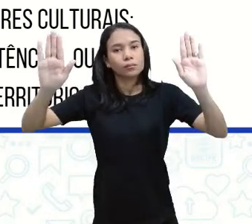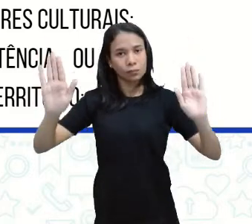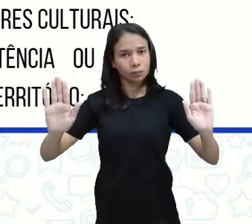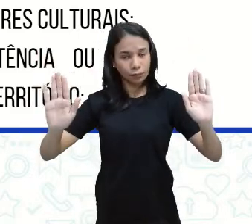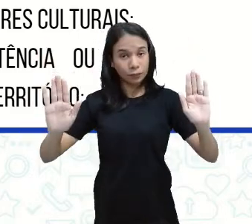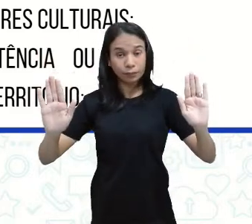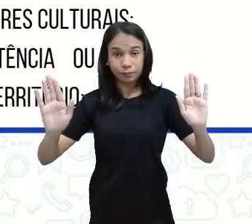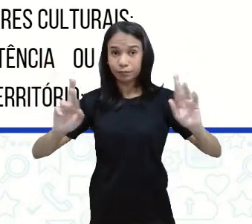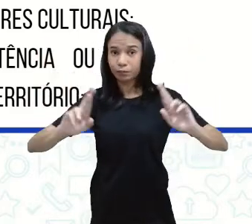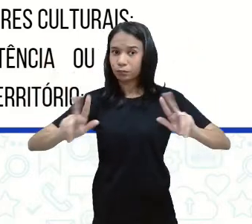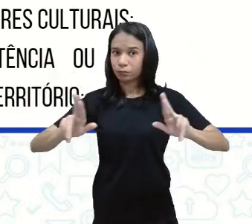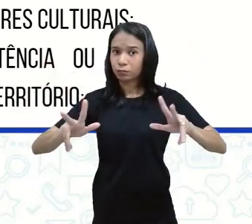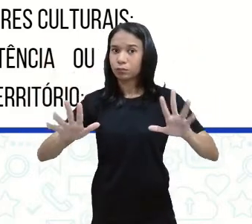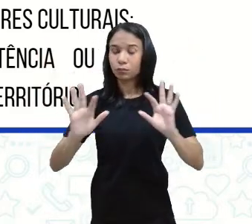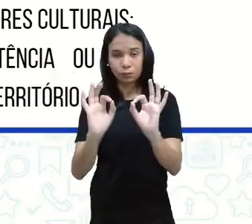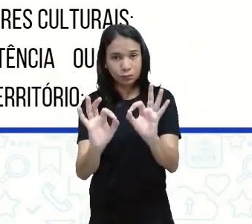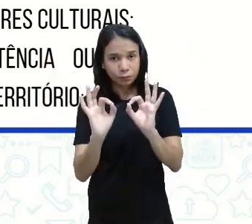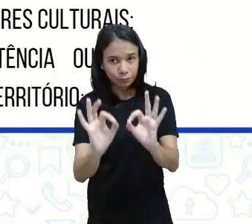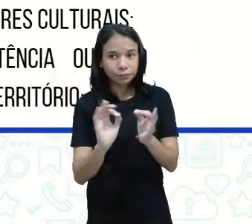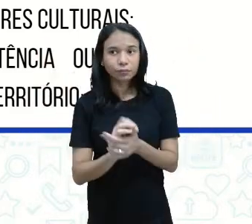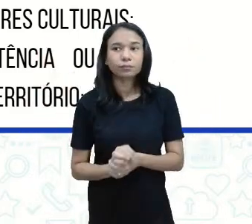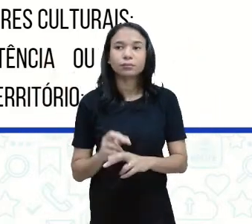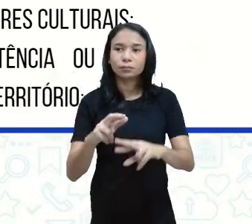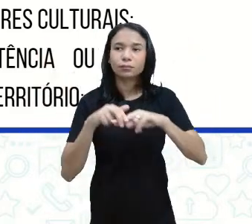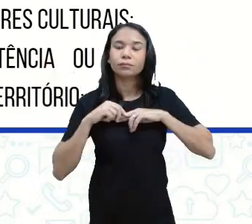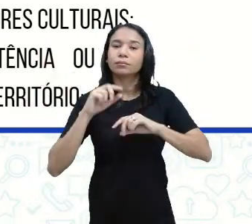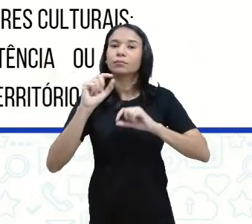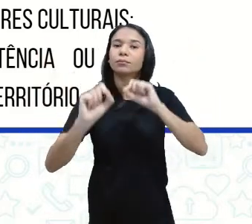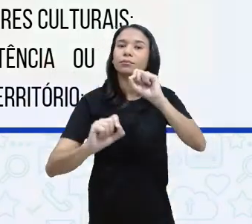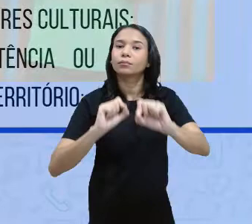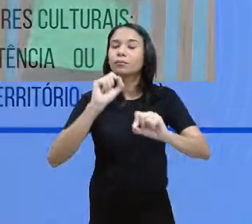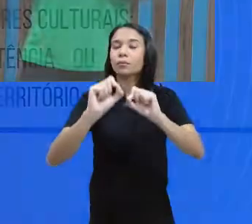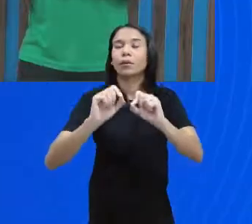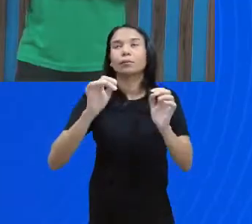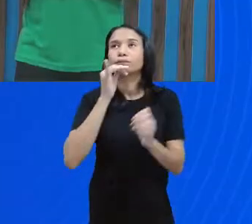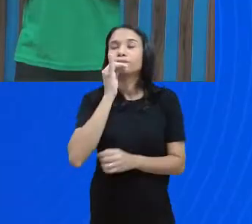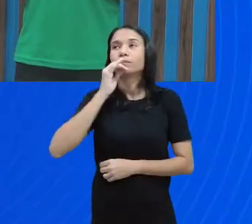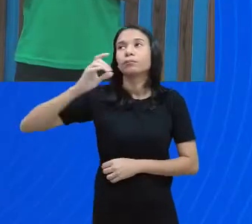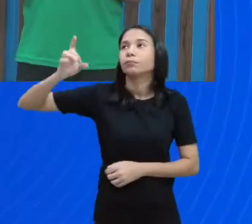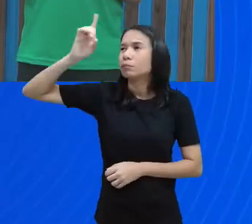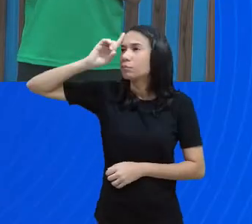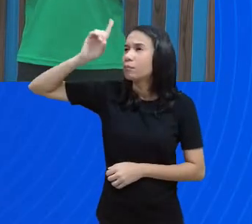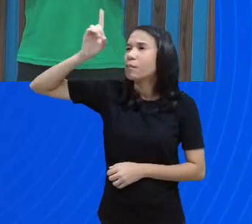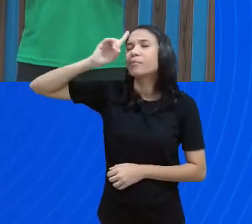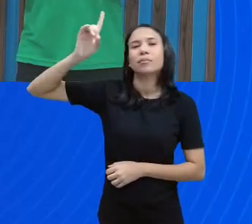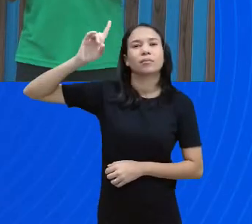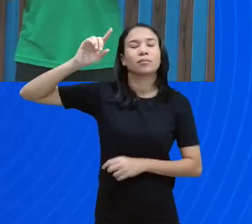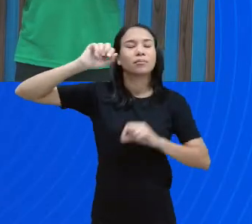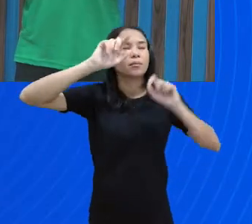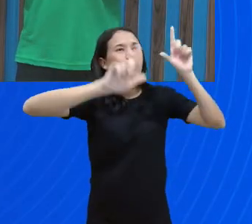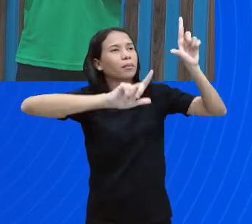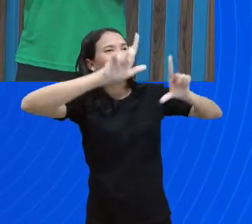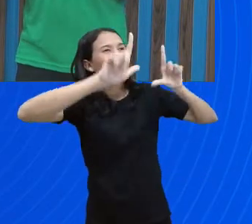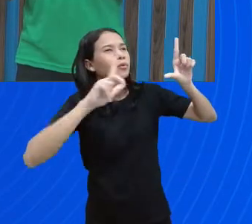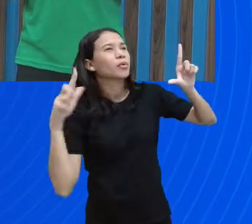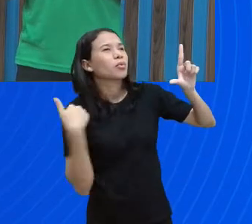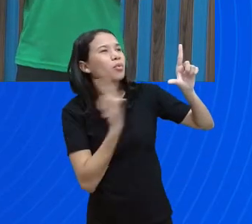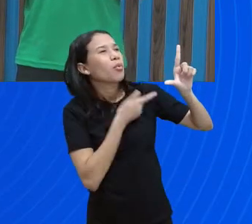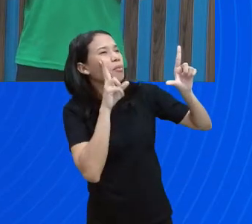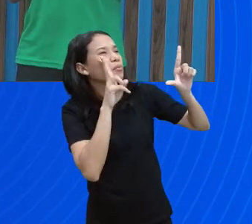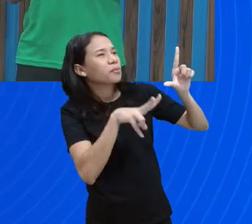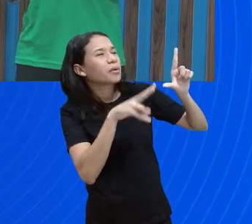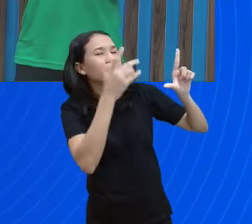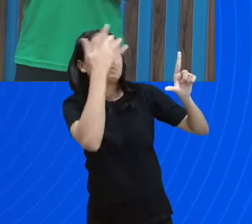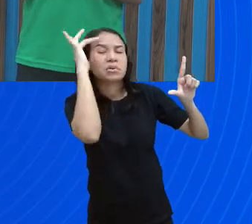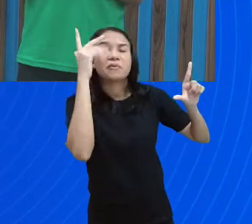têm sentidos diferentes, tá? Então, no dia a dia, na TV, às vezes a gente escuta